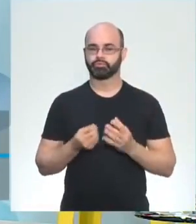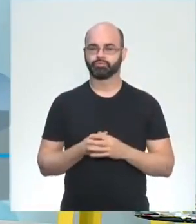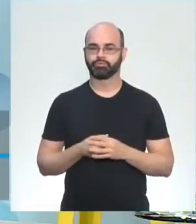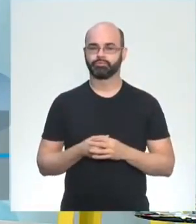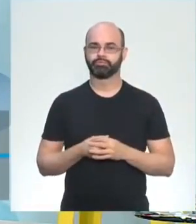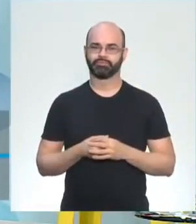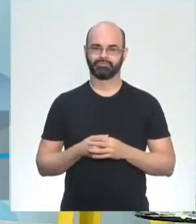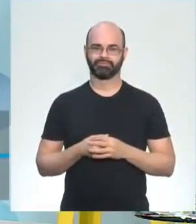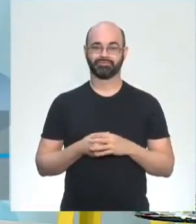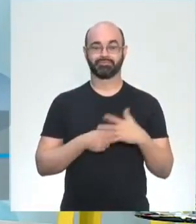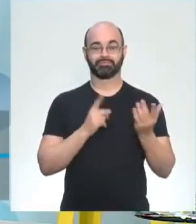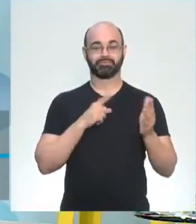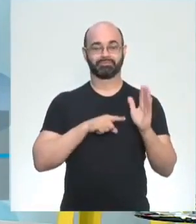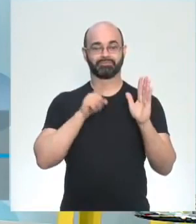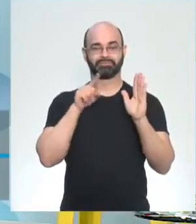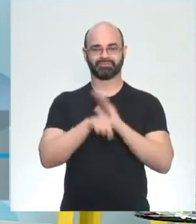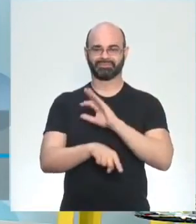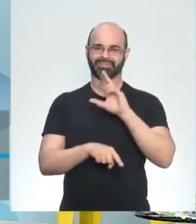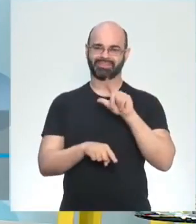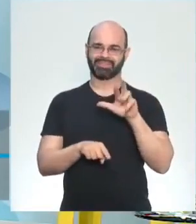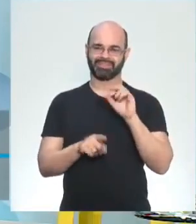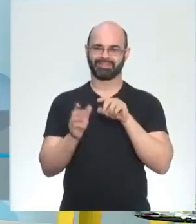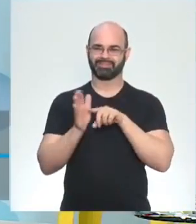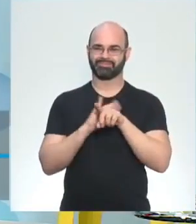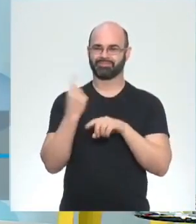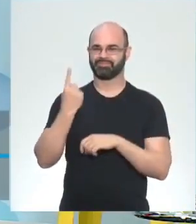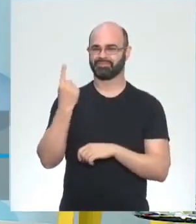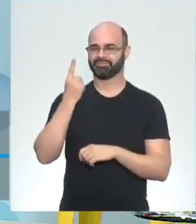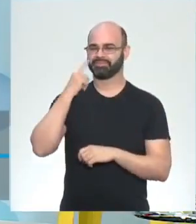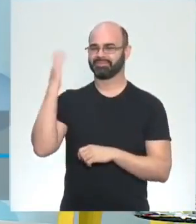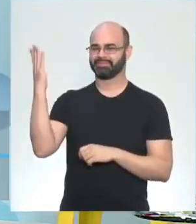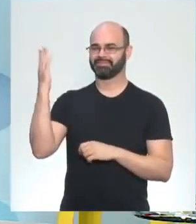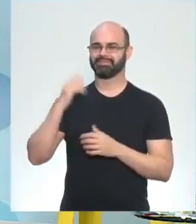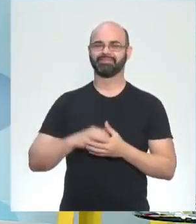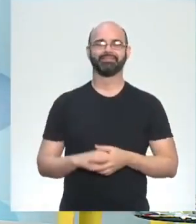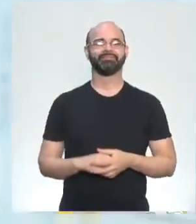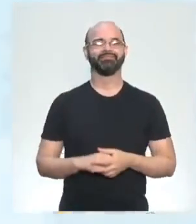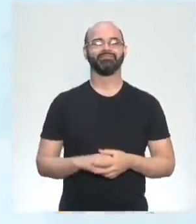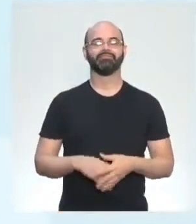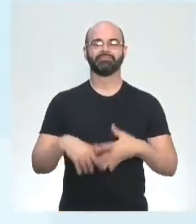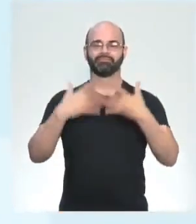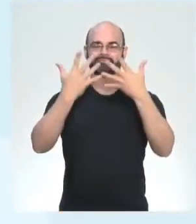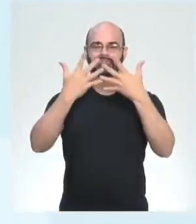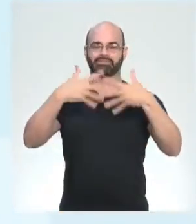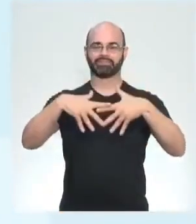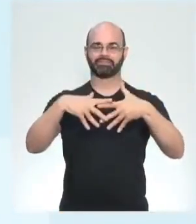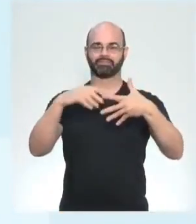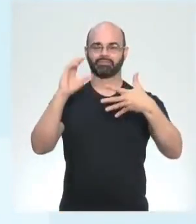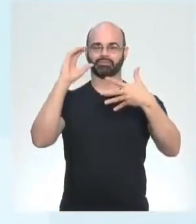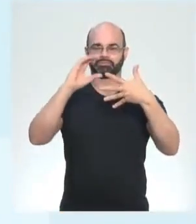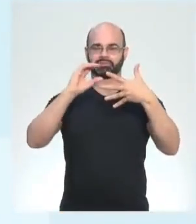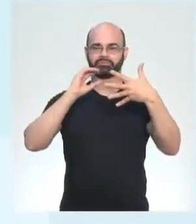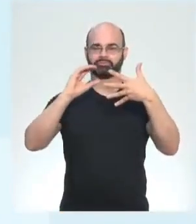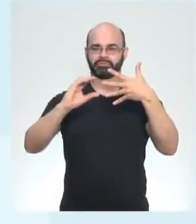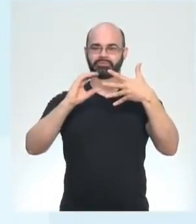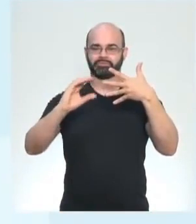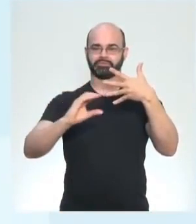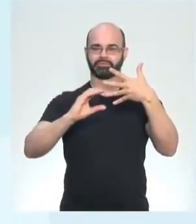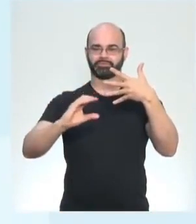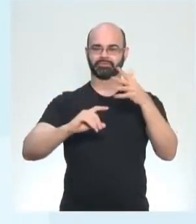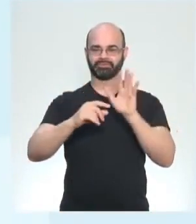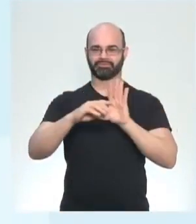contexto, temos questões, lógico. Então, a primeira questão aí. Quanto à estrutura composicional dessas cartas aí?